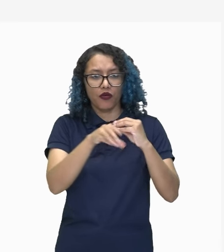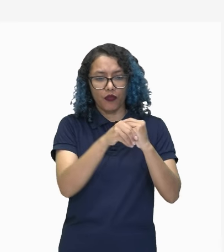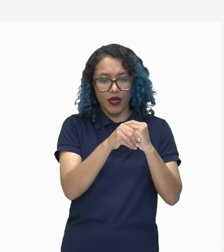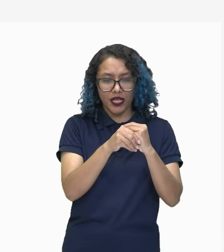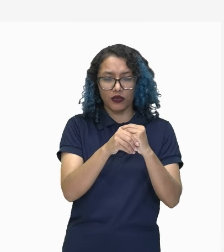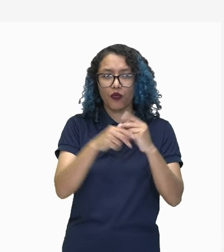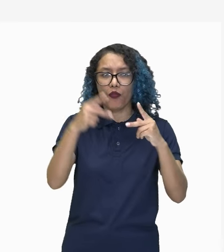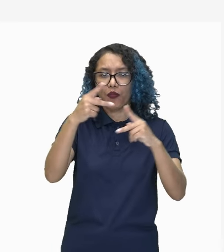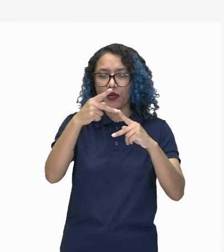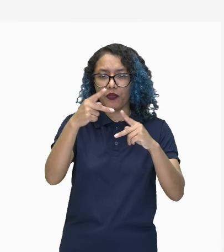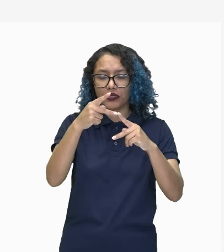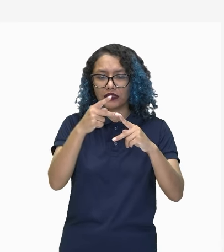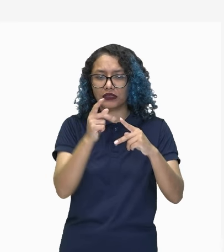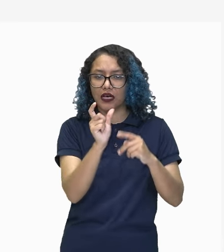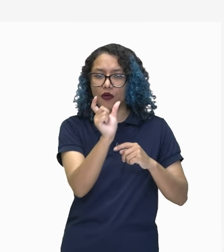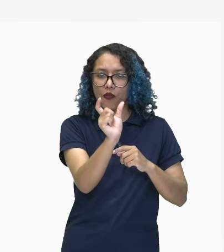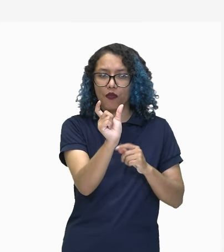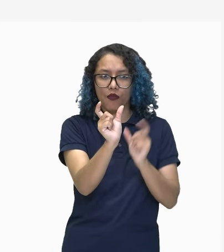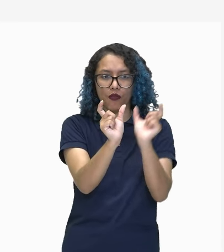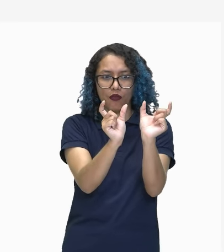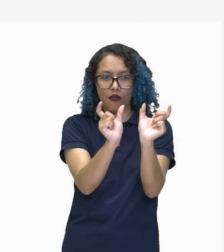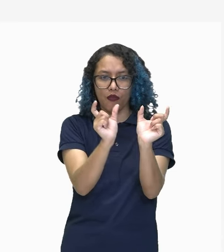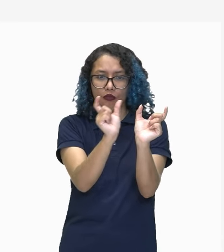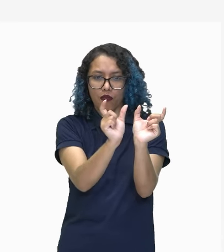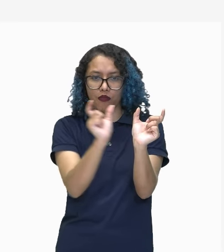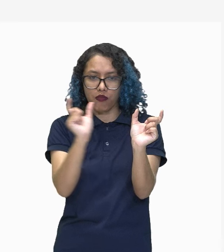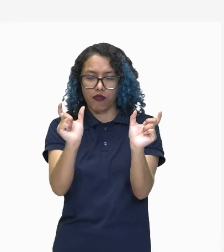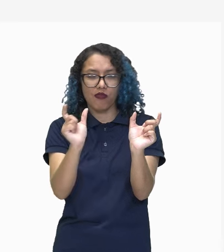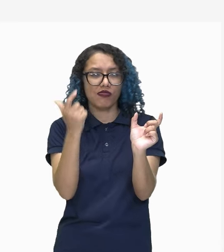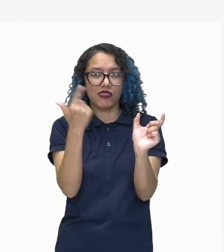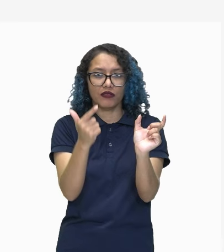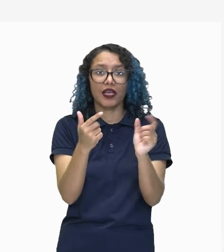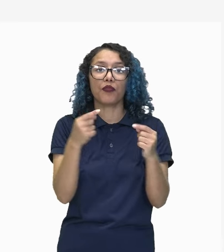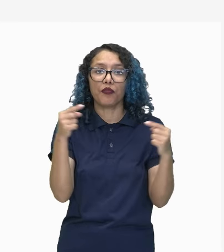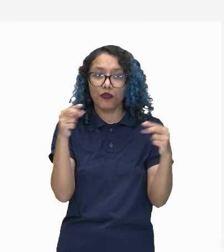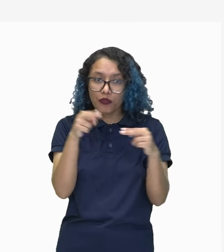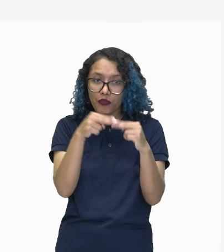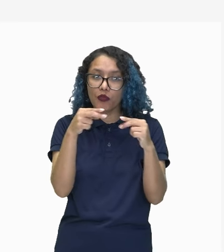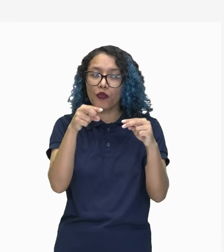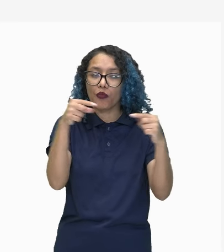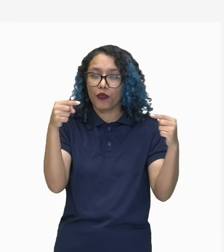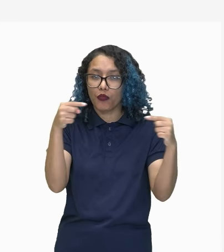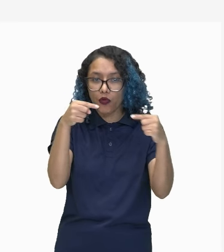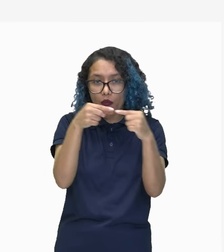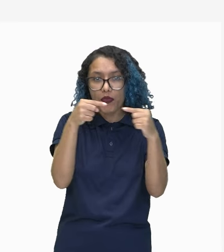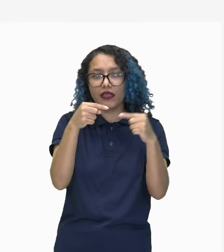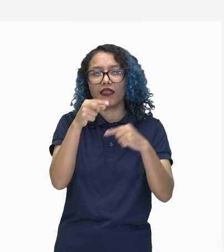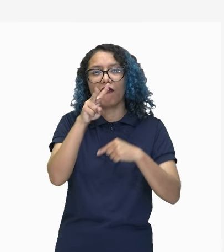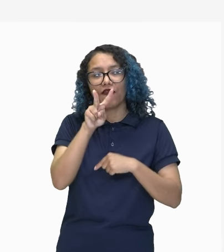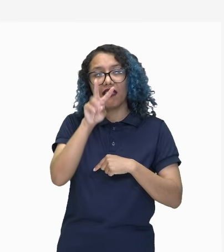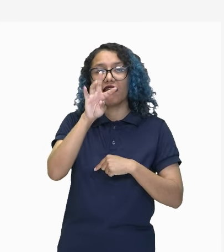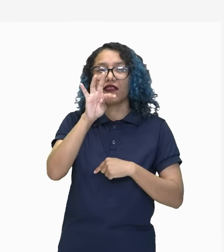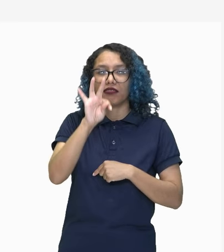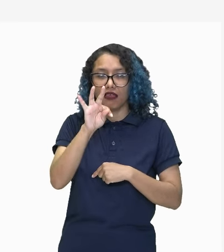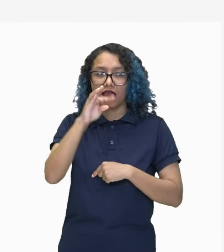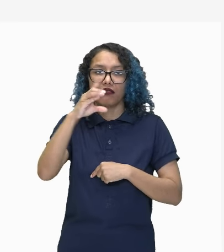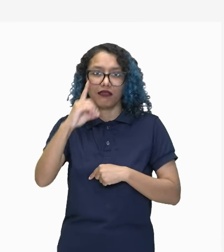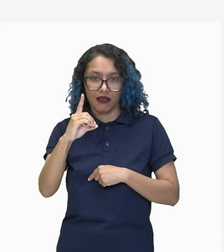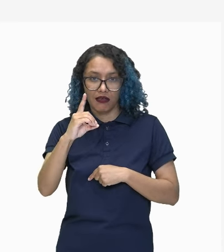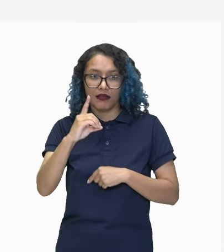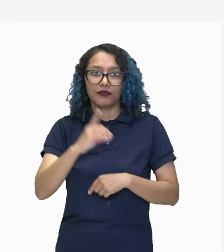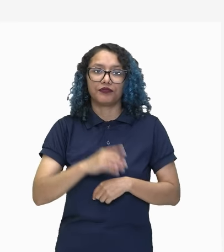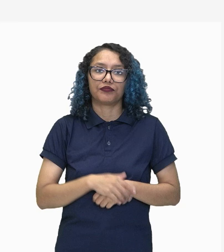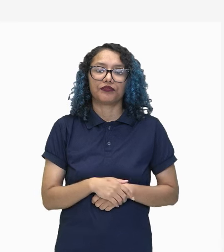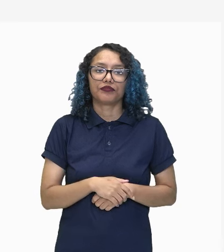preposição. Então, eu chamo esse verbo de verbo transitivo direto. E o complemento